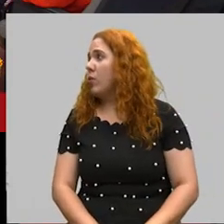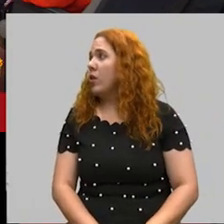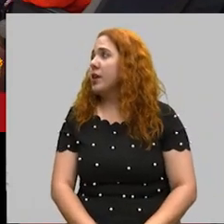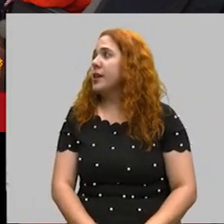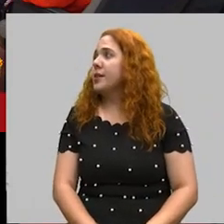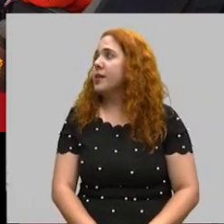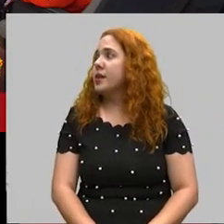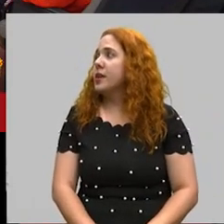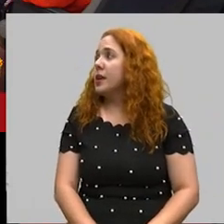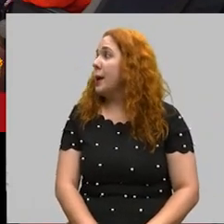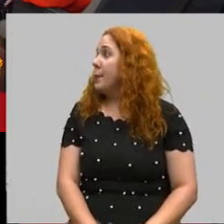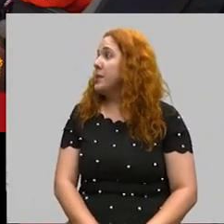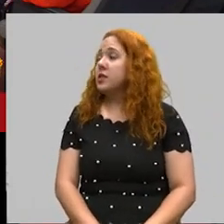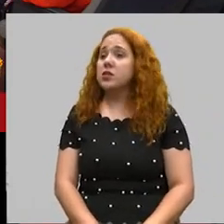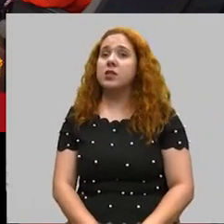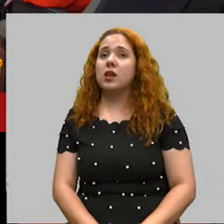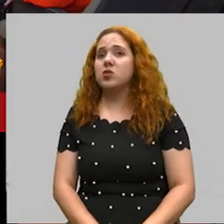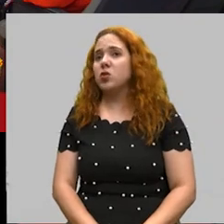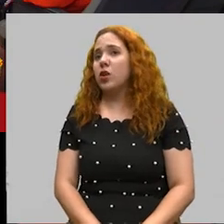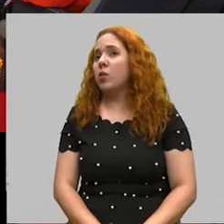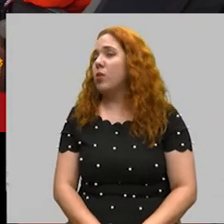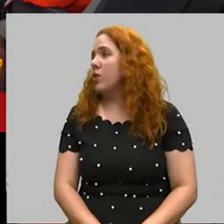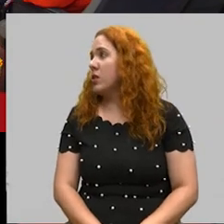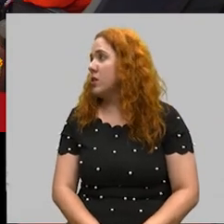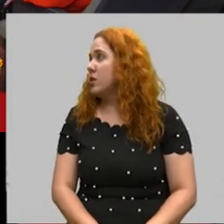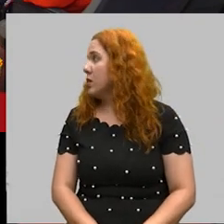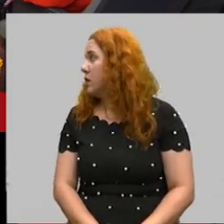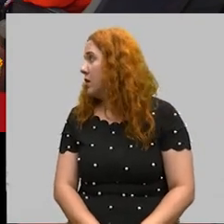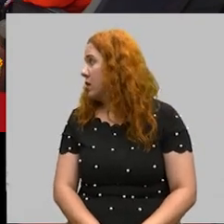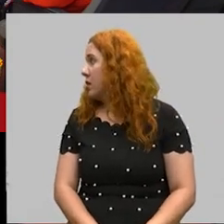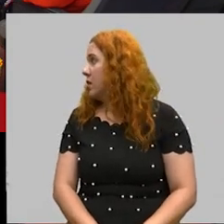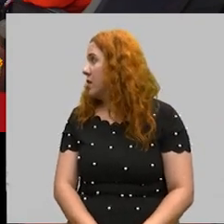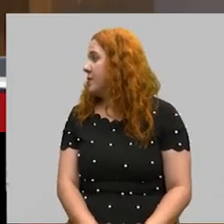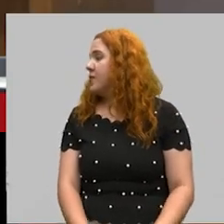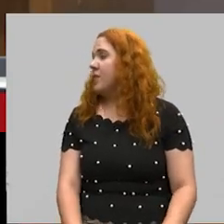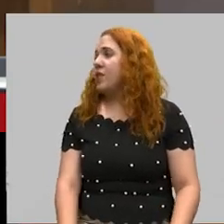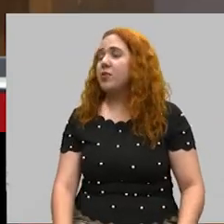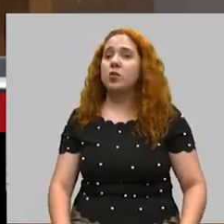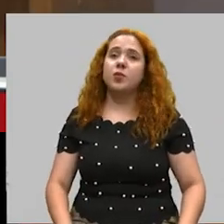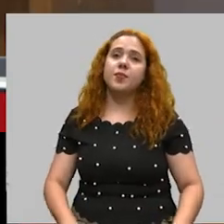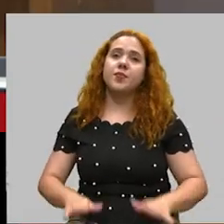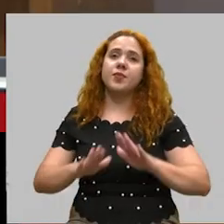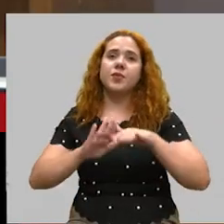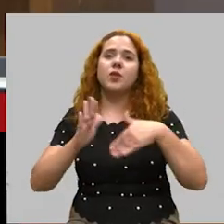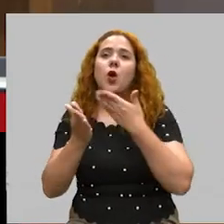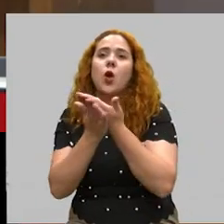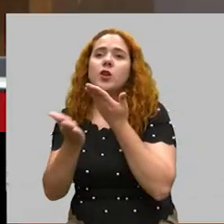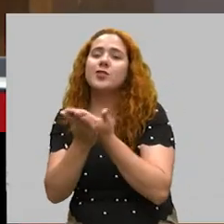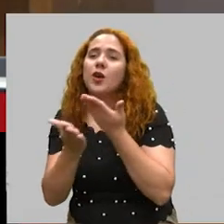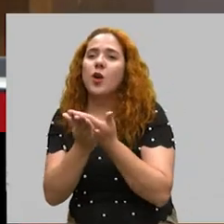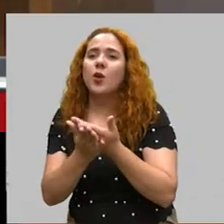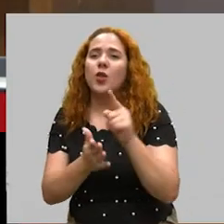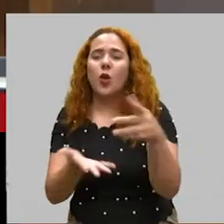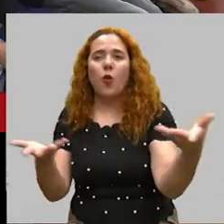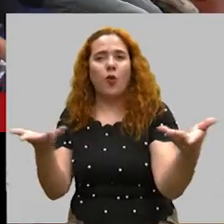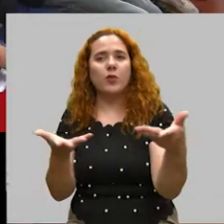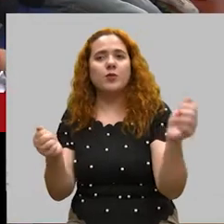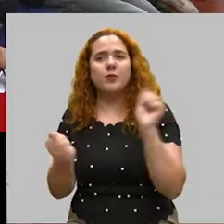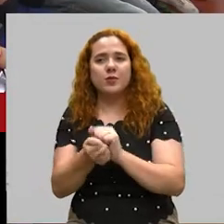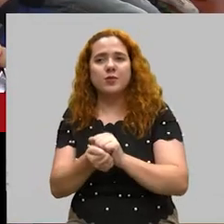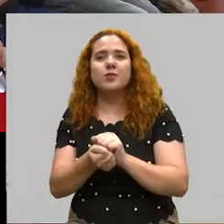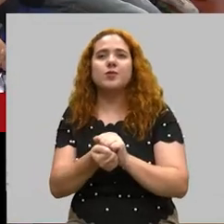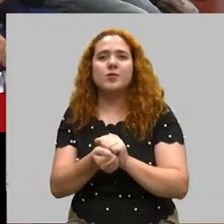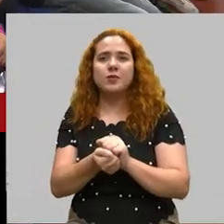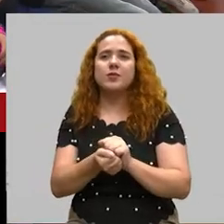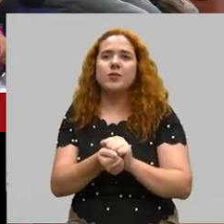cada um a cada uma especialmente aí Equipe Os estudantes das escolas família agrícola que estão aqui hoje conosco eh muito